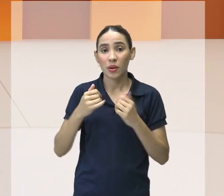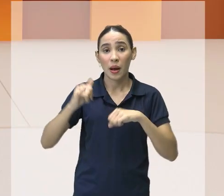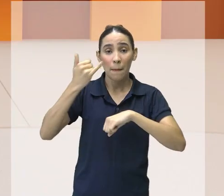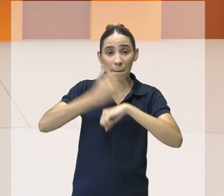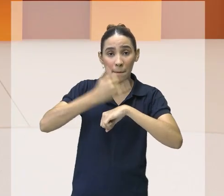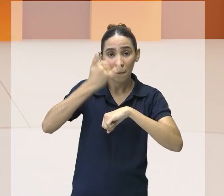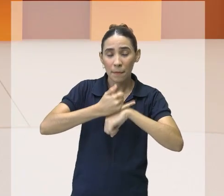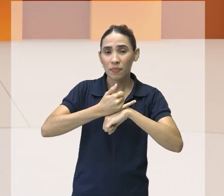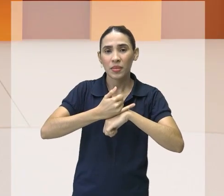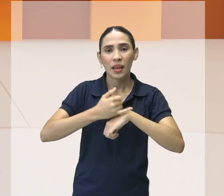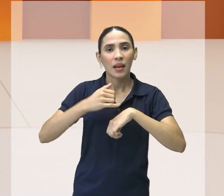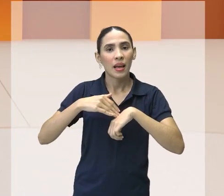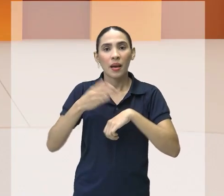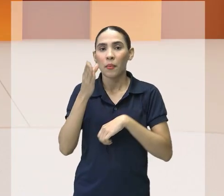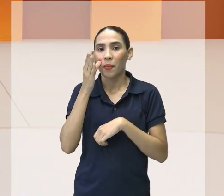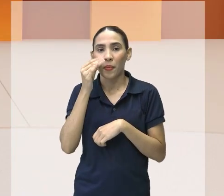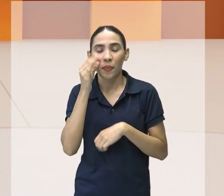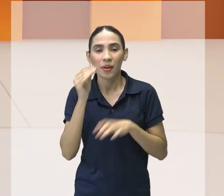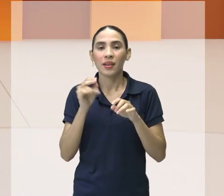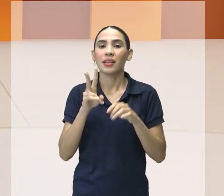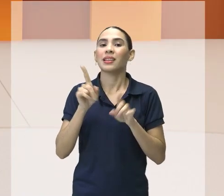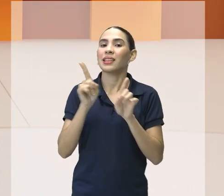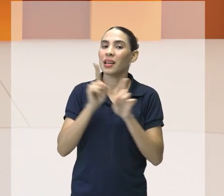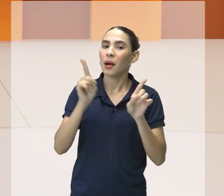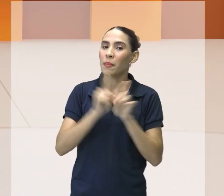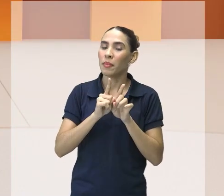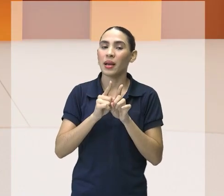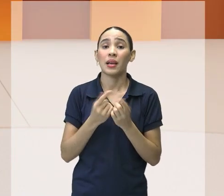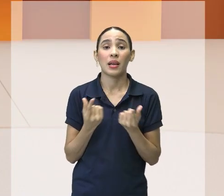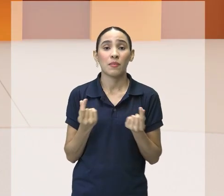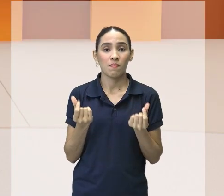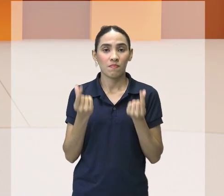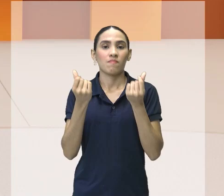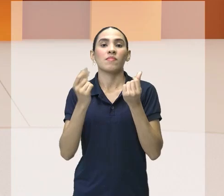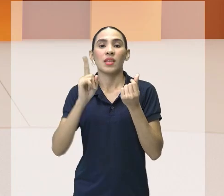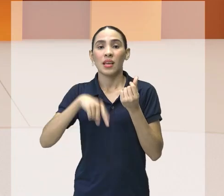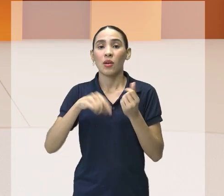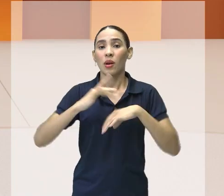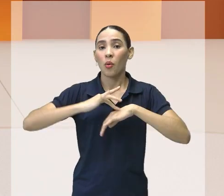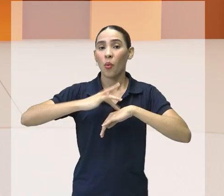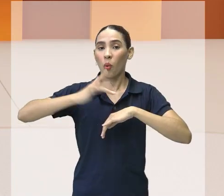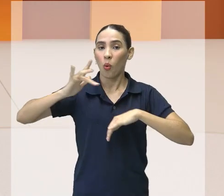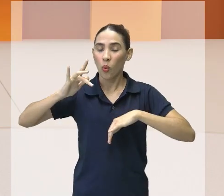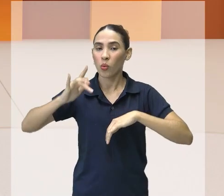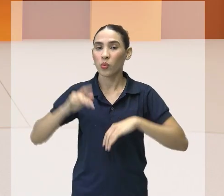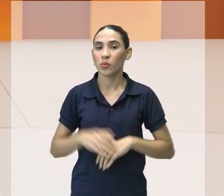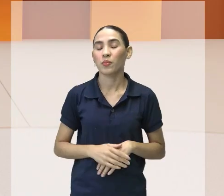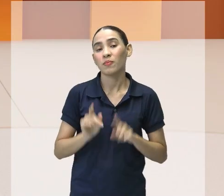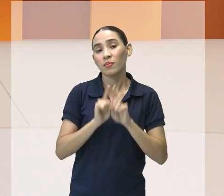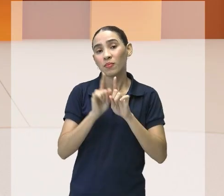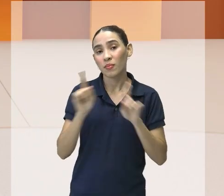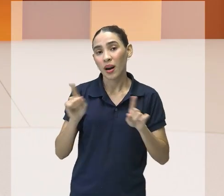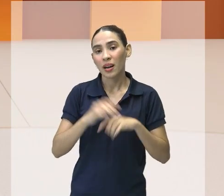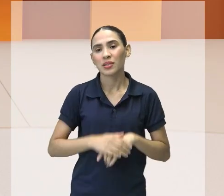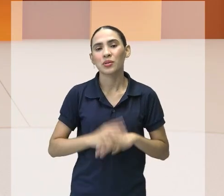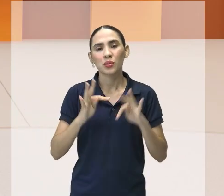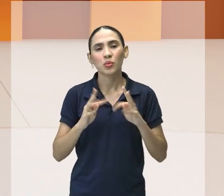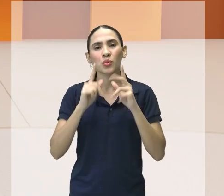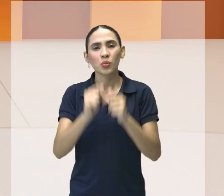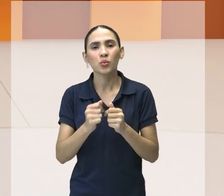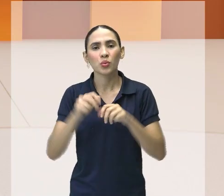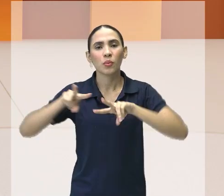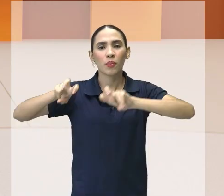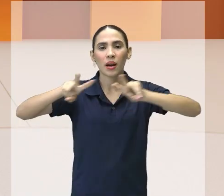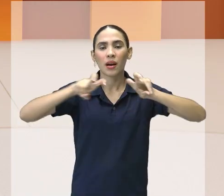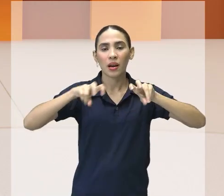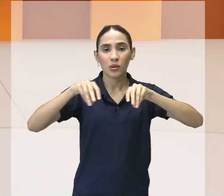metal que é muito cobiçado e que também vale muito no mercado, que é o ouro. Mas, de certa forma, tudo que é extraído